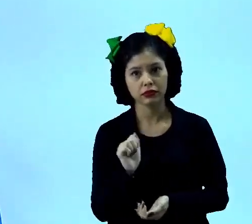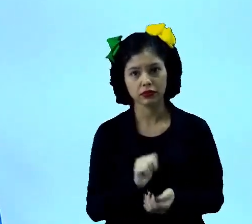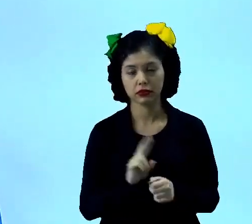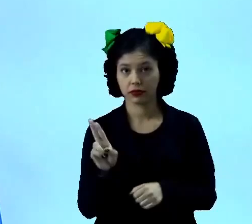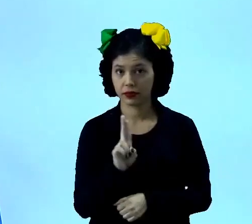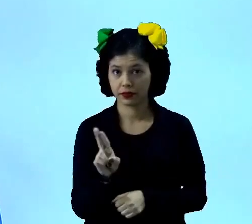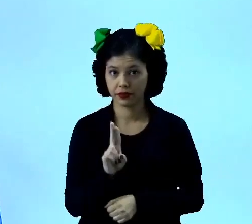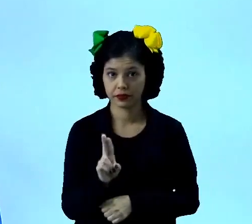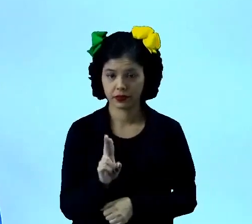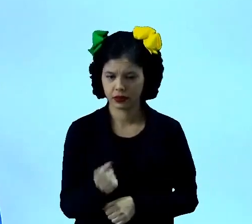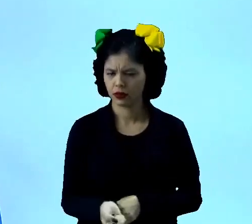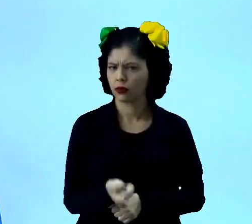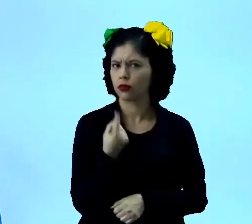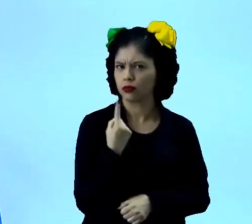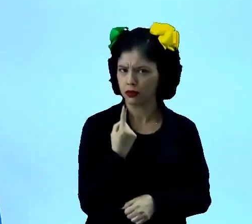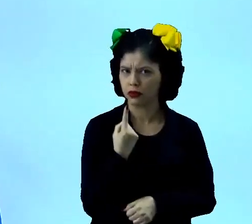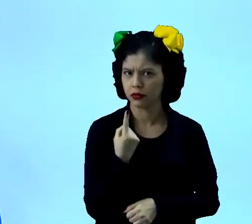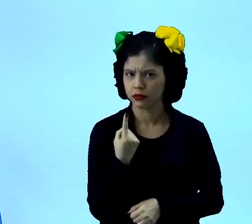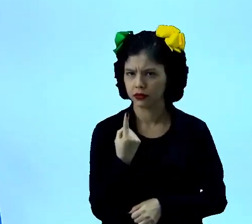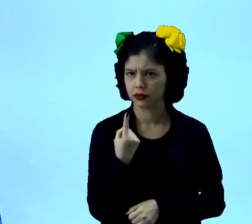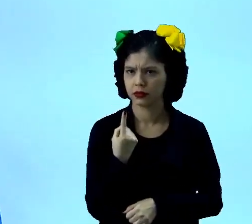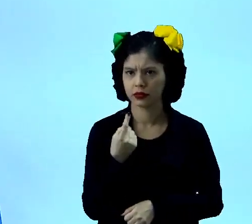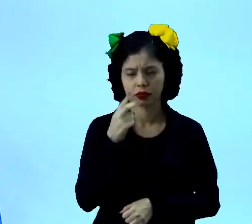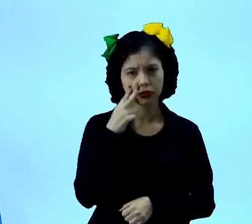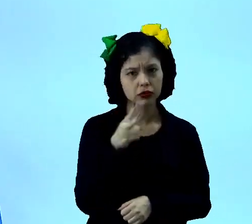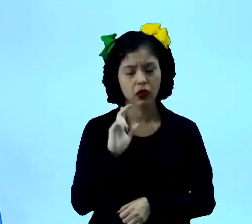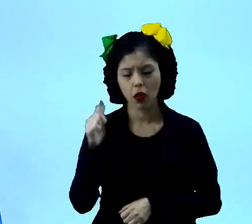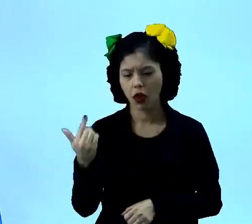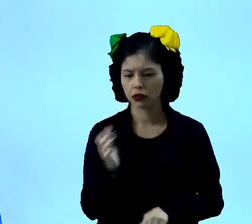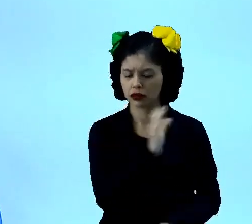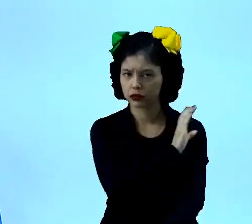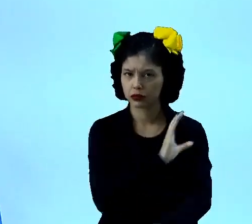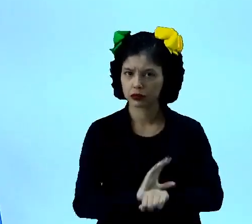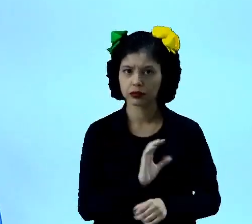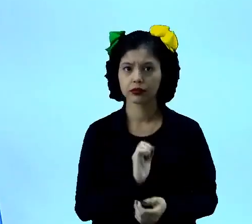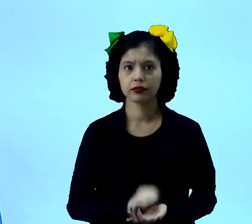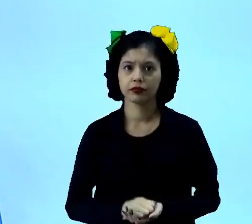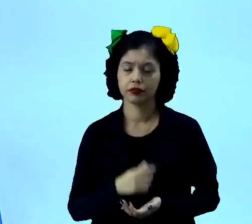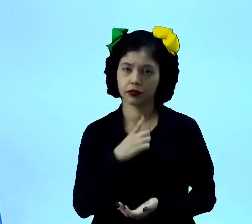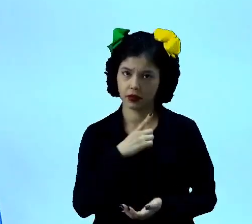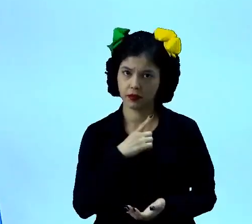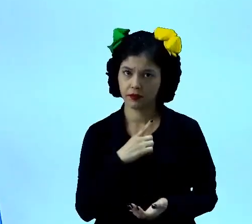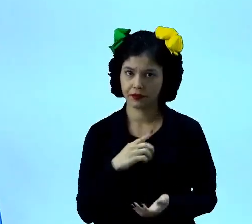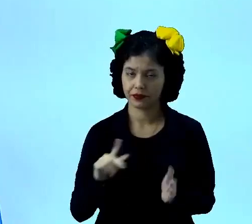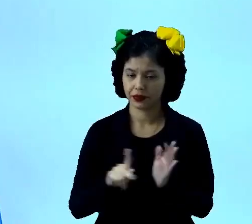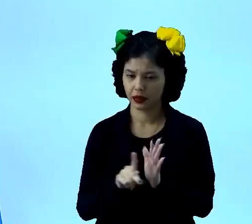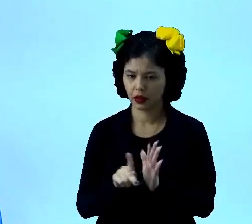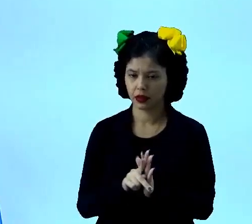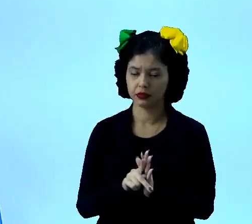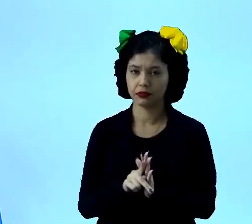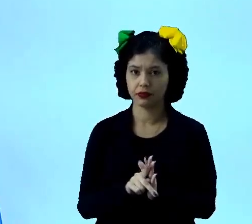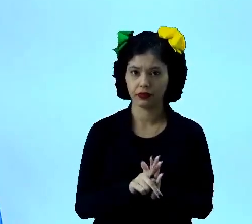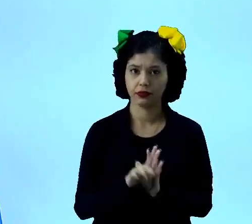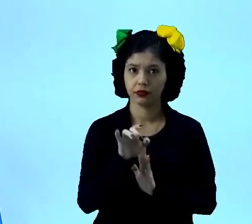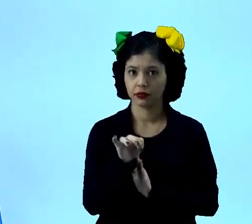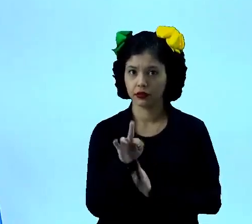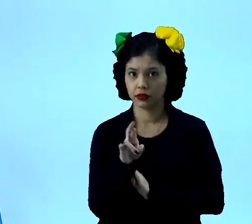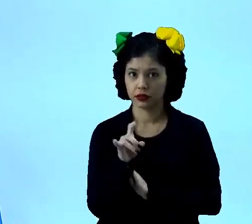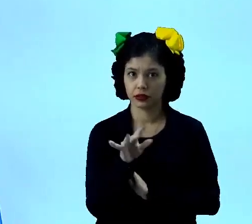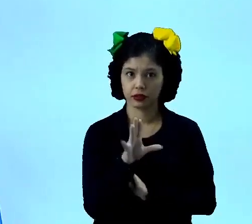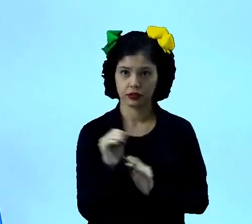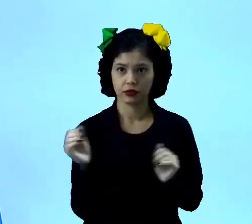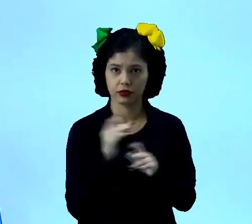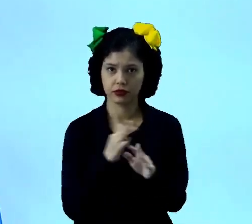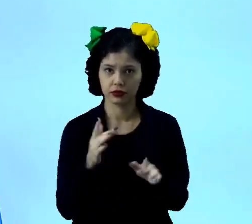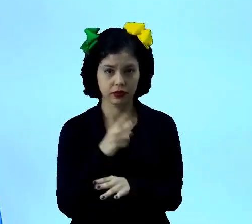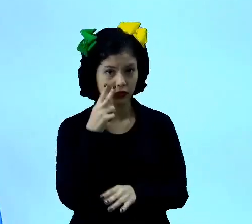de estranhamento, né? Você se depara com outra cultura e você tem essa atitude etnocêntrica de você olhar o mundo